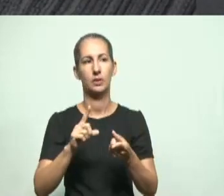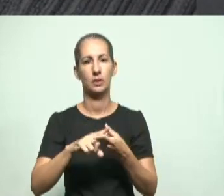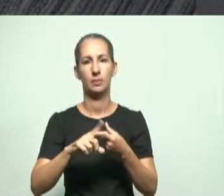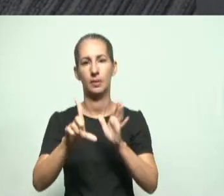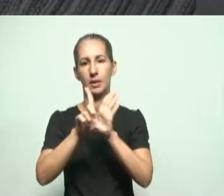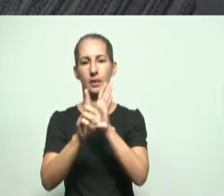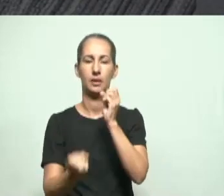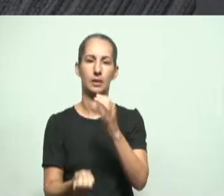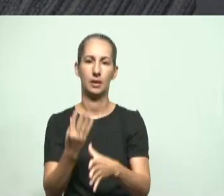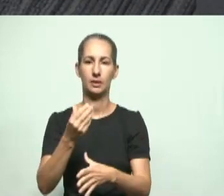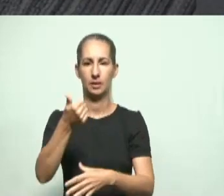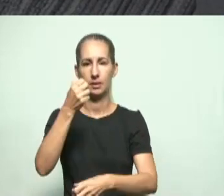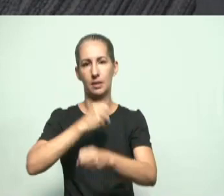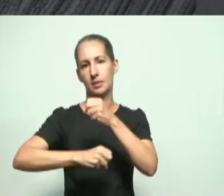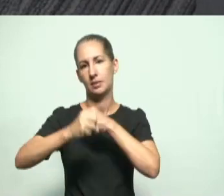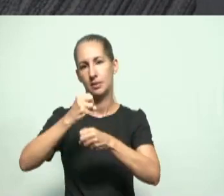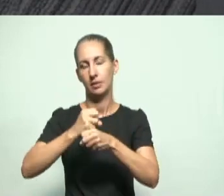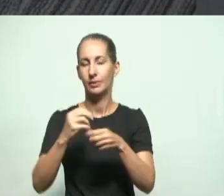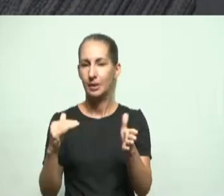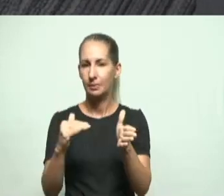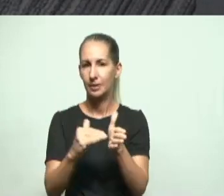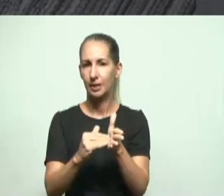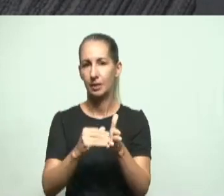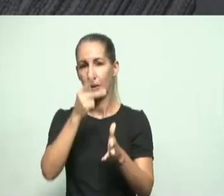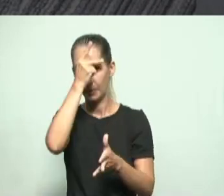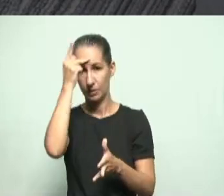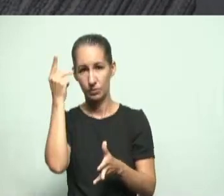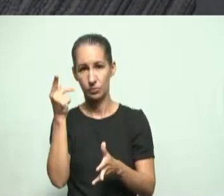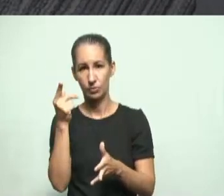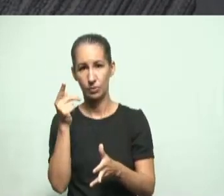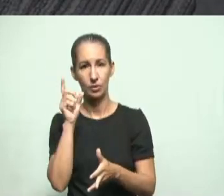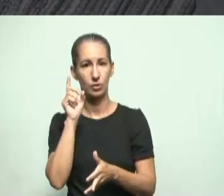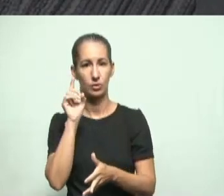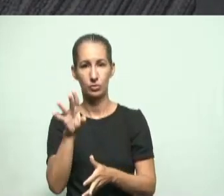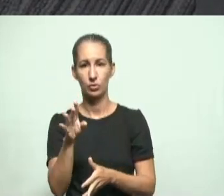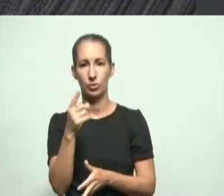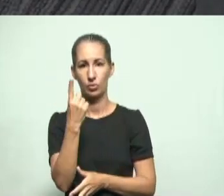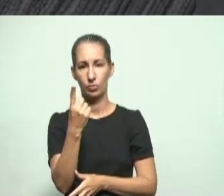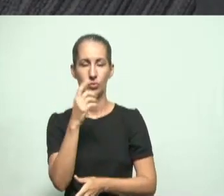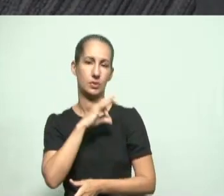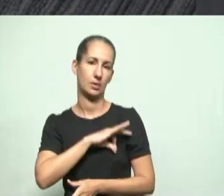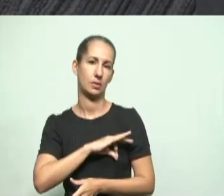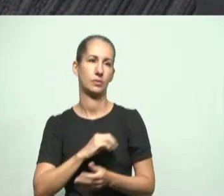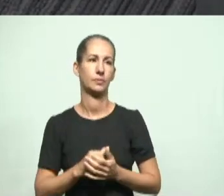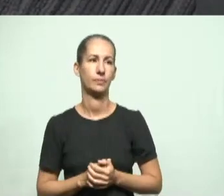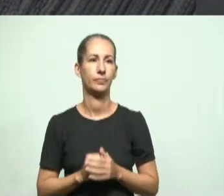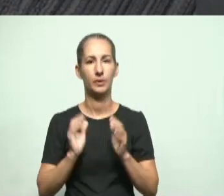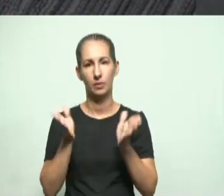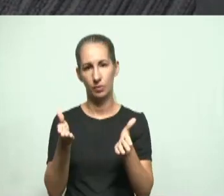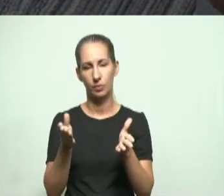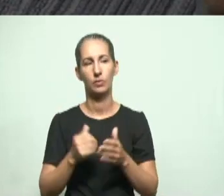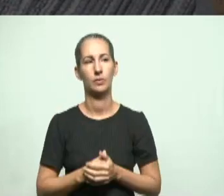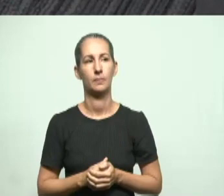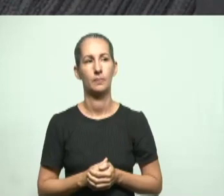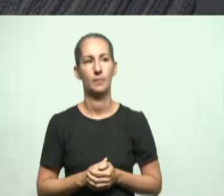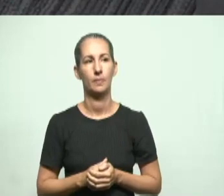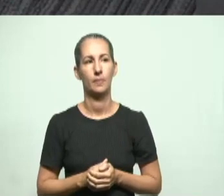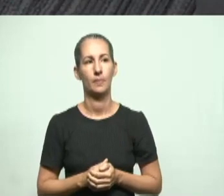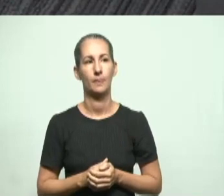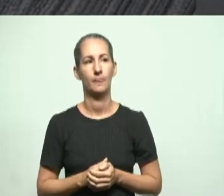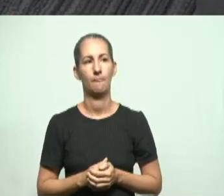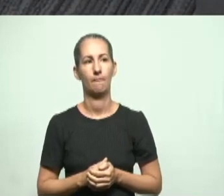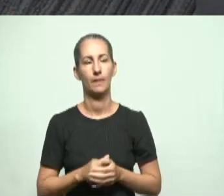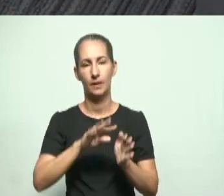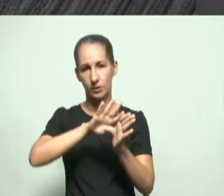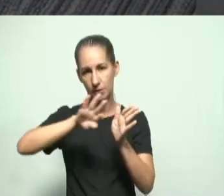foi criada, 10 anos atrás, limitava uma pessoa que ganhava somente um salário mínimo. E agora, com essa, tirando essa